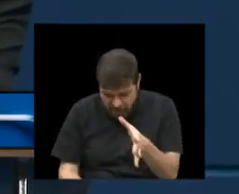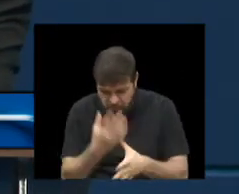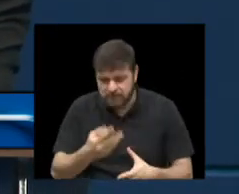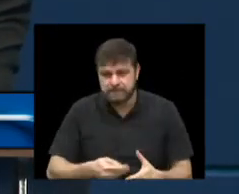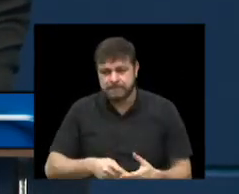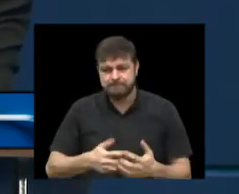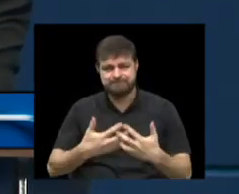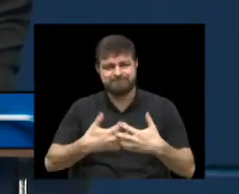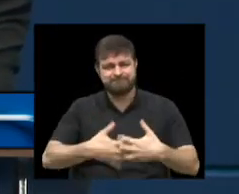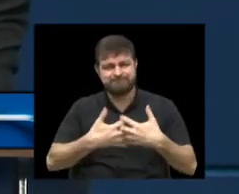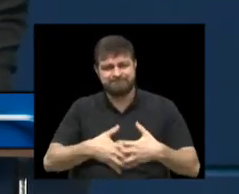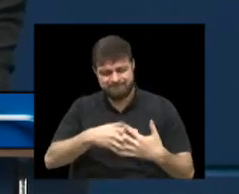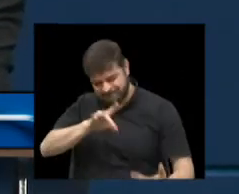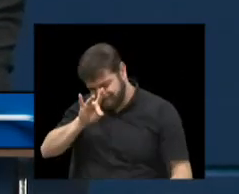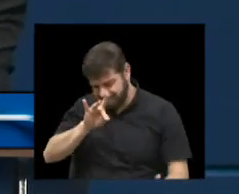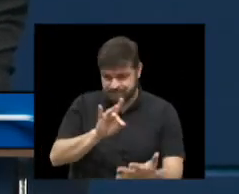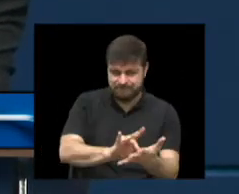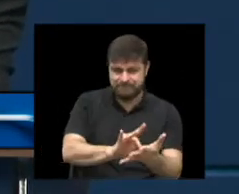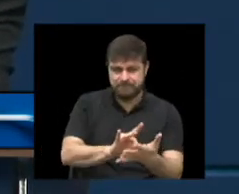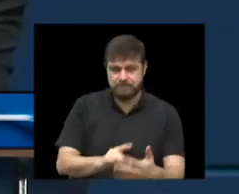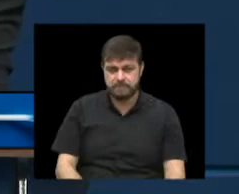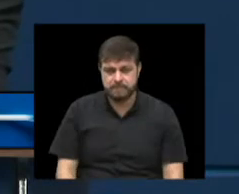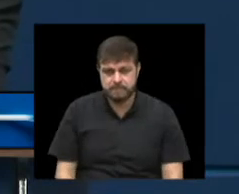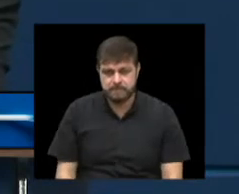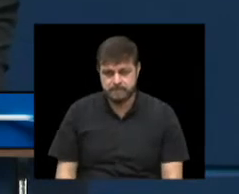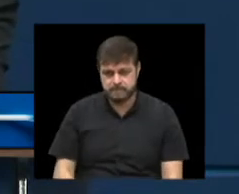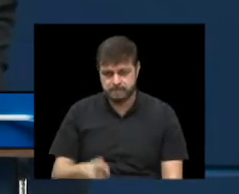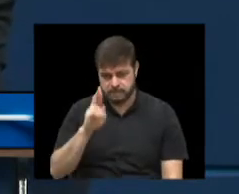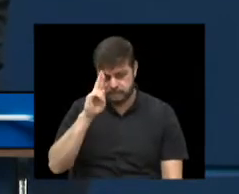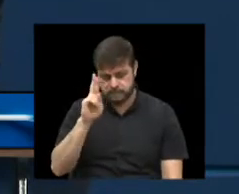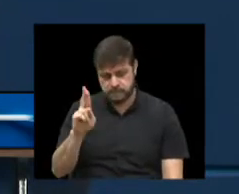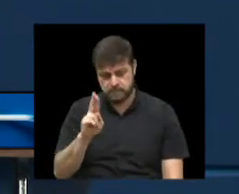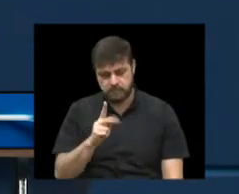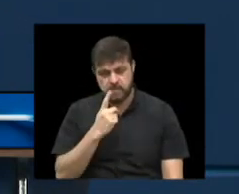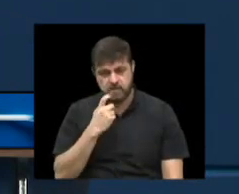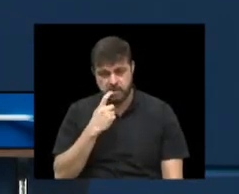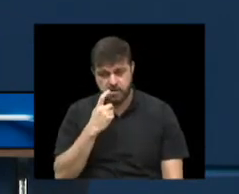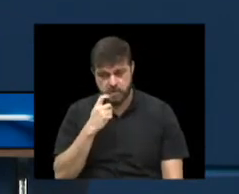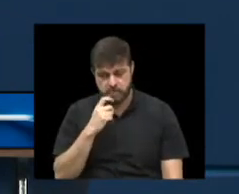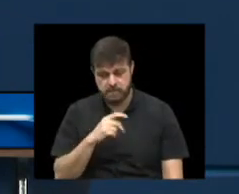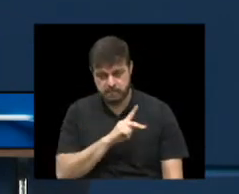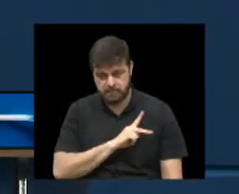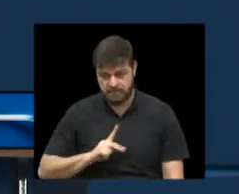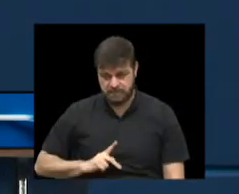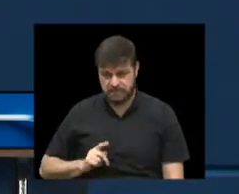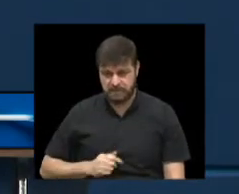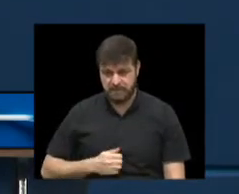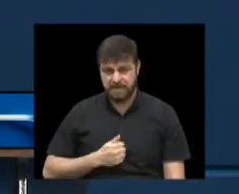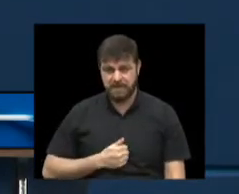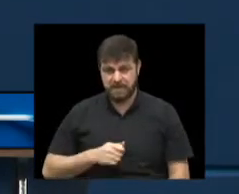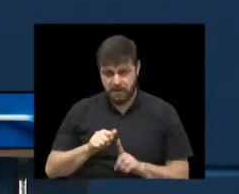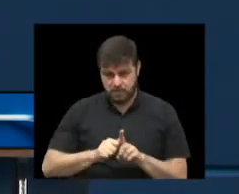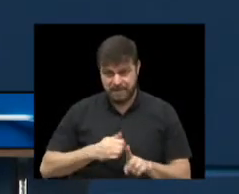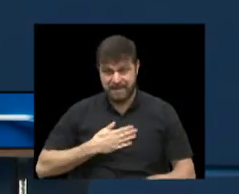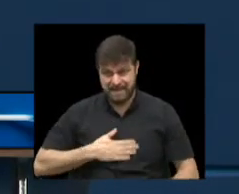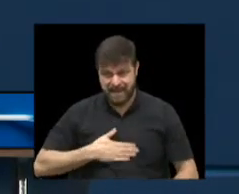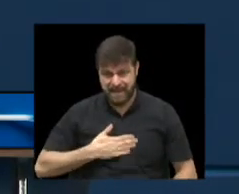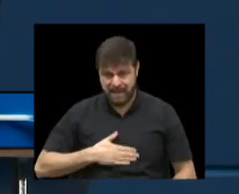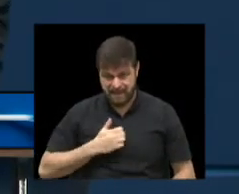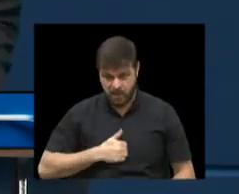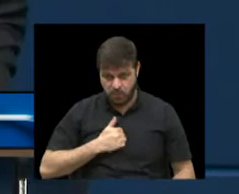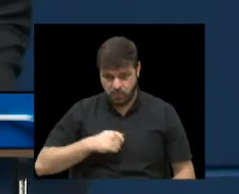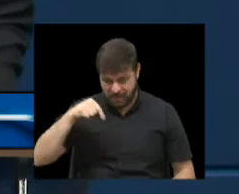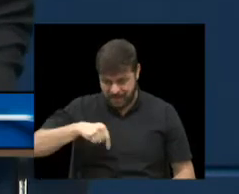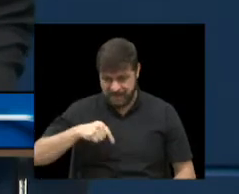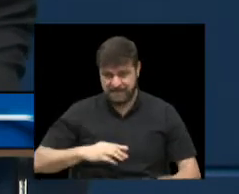Senhor presidente Gilberto Vermelho, no mês de agosto, nós faremos esse seminário do trem Intercidades aqui